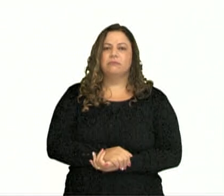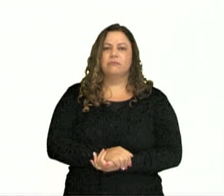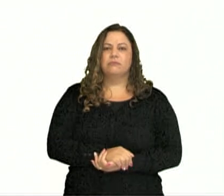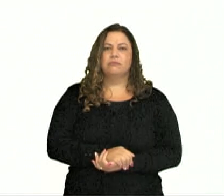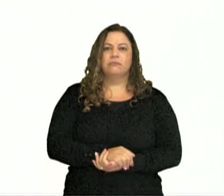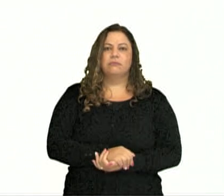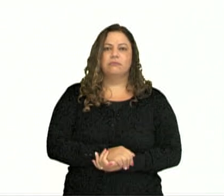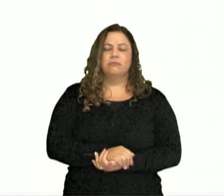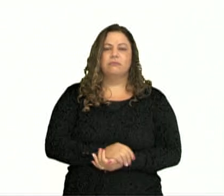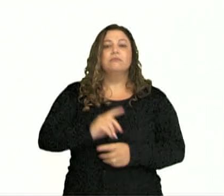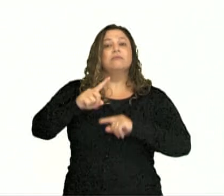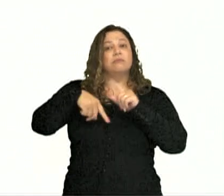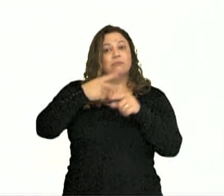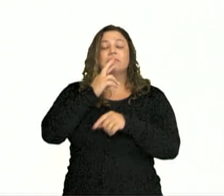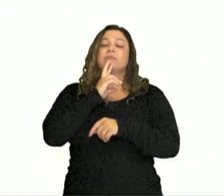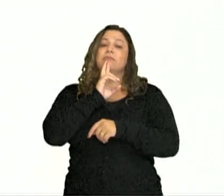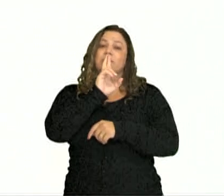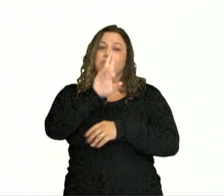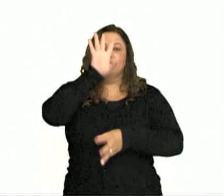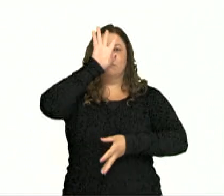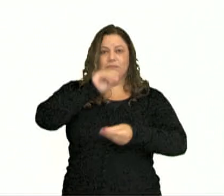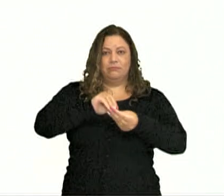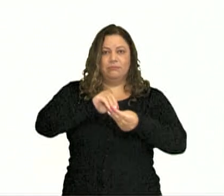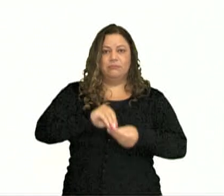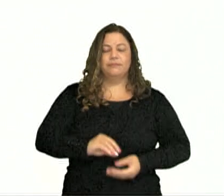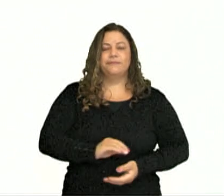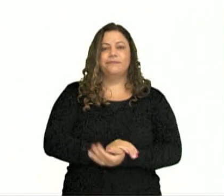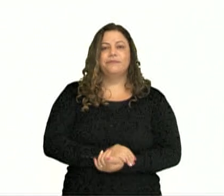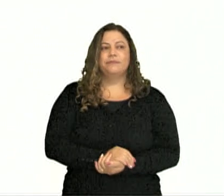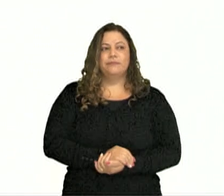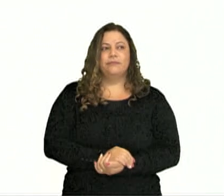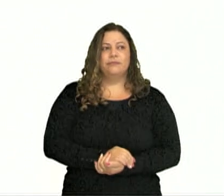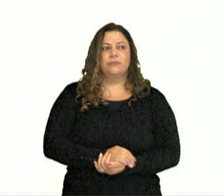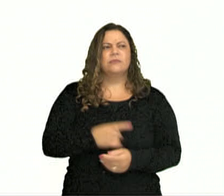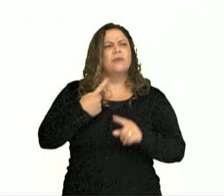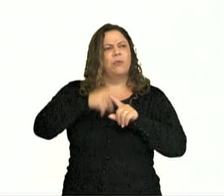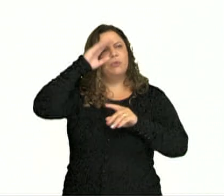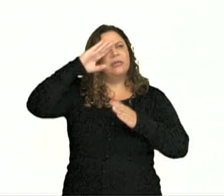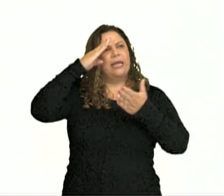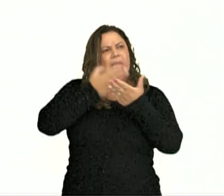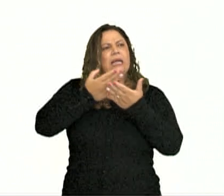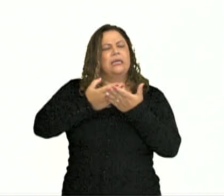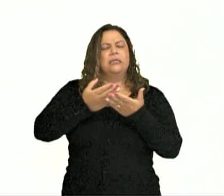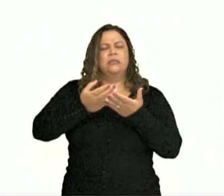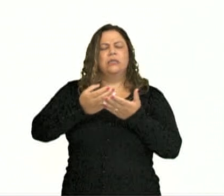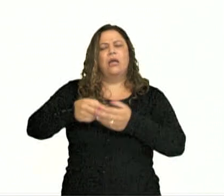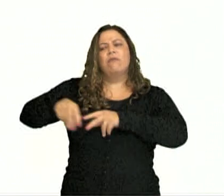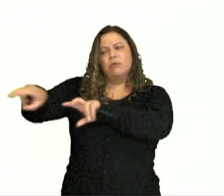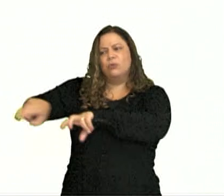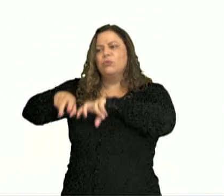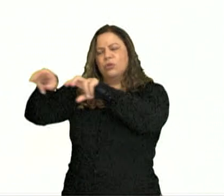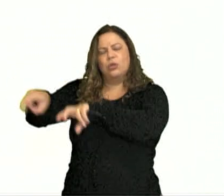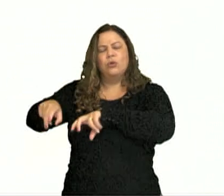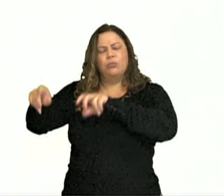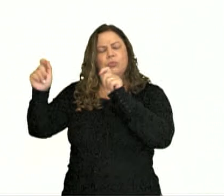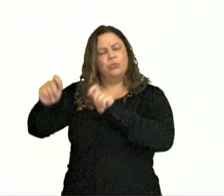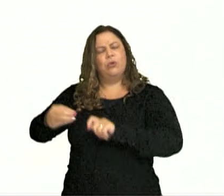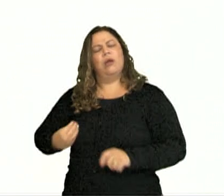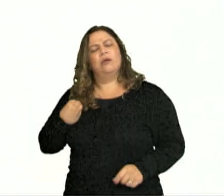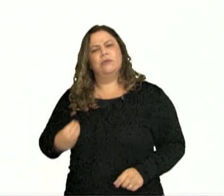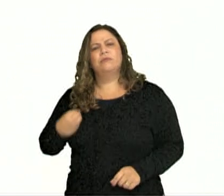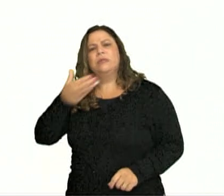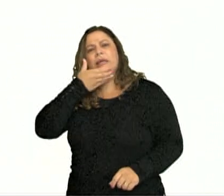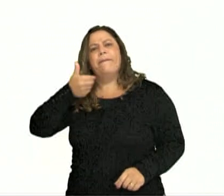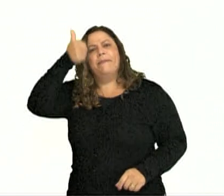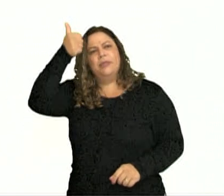Aí, a resposta sintetizada para você. Porque acreditavam que o campo possa dar uma vida melhor,